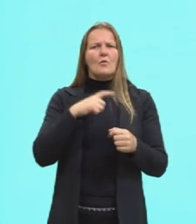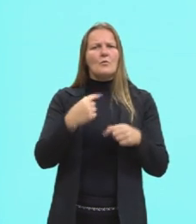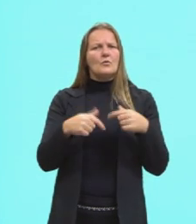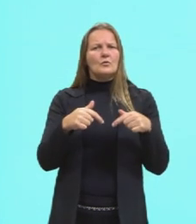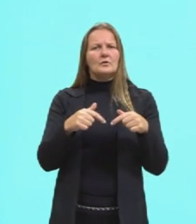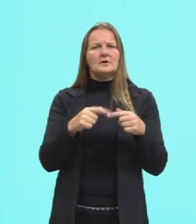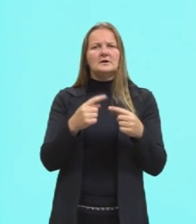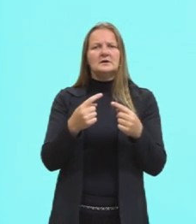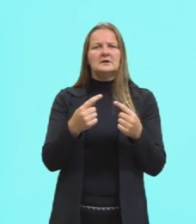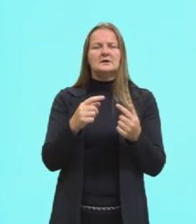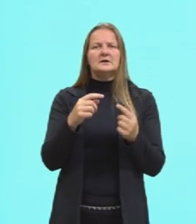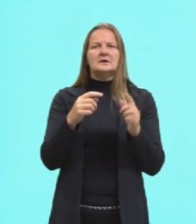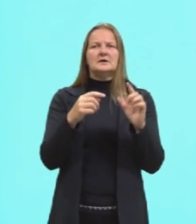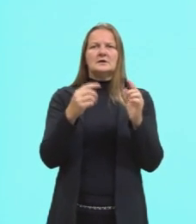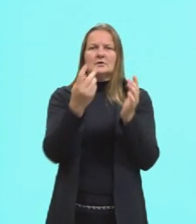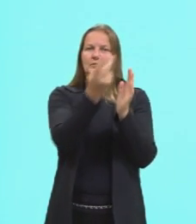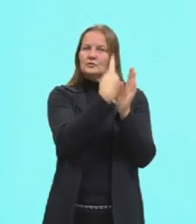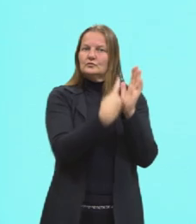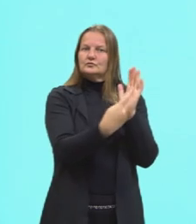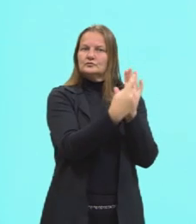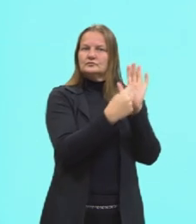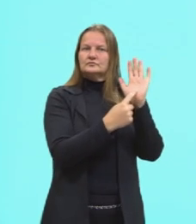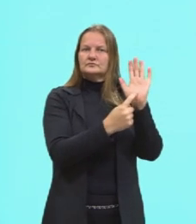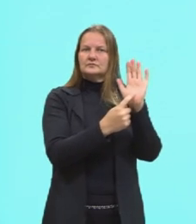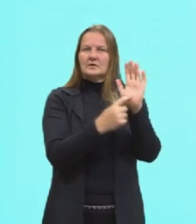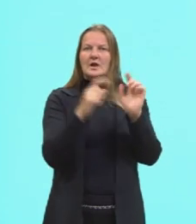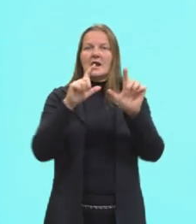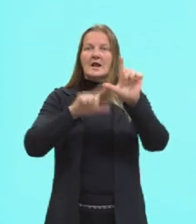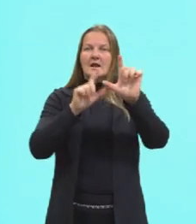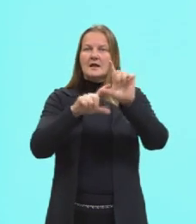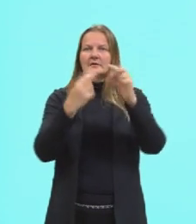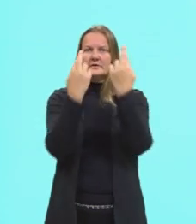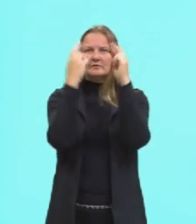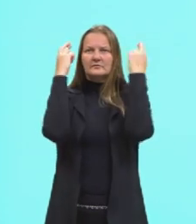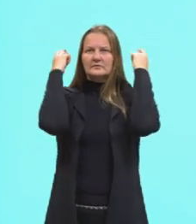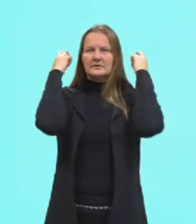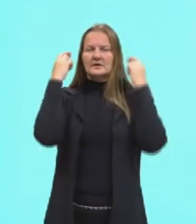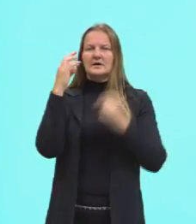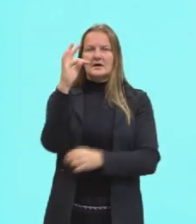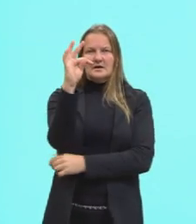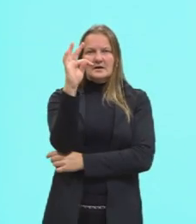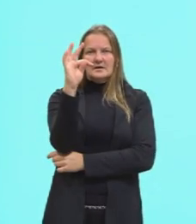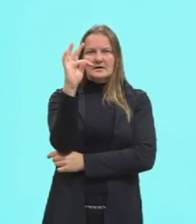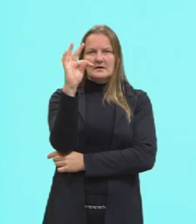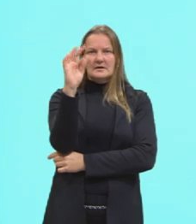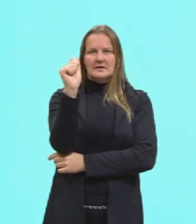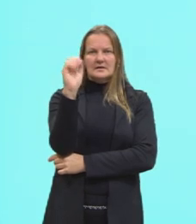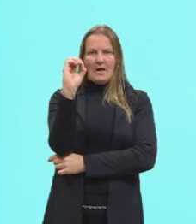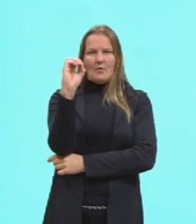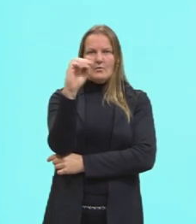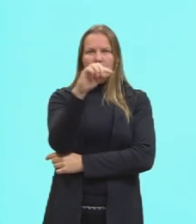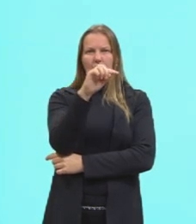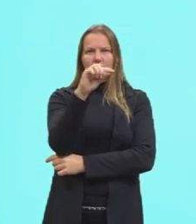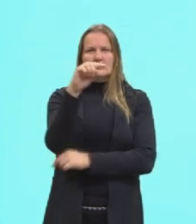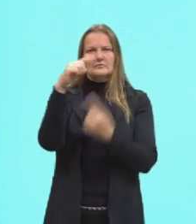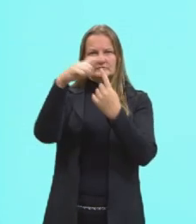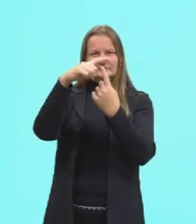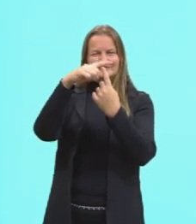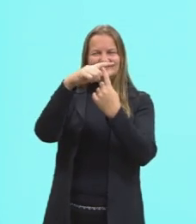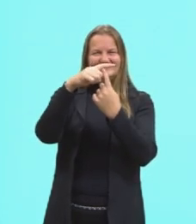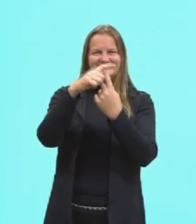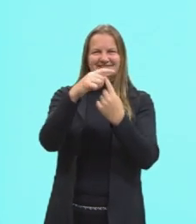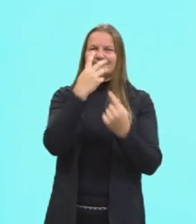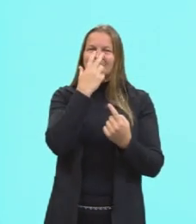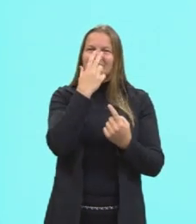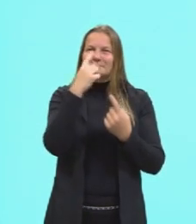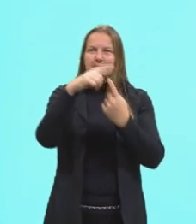tá a gente tem aqui essa letra grega se eu não me engano e tal emprego tá é um pesinho na